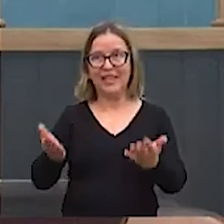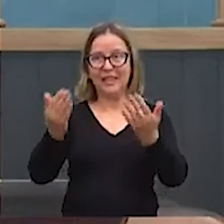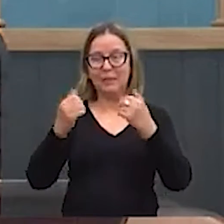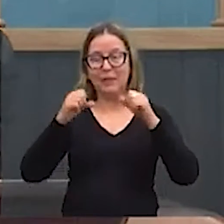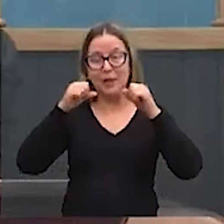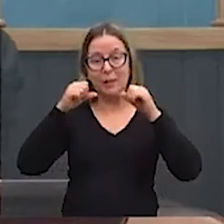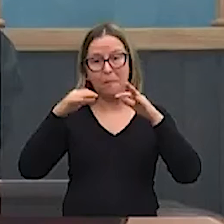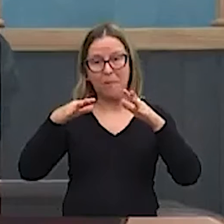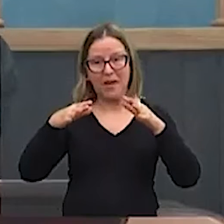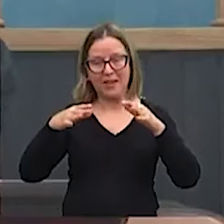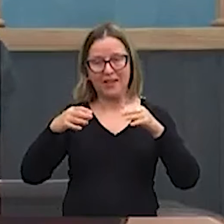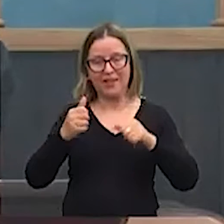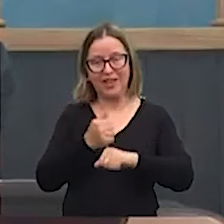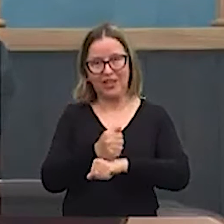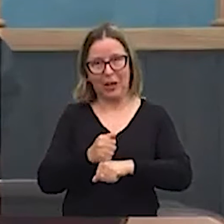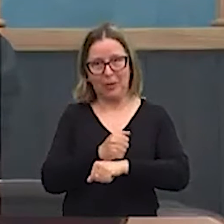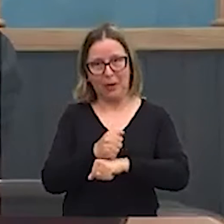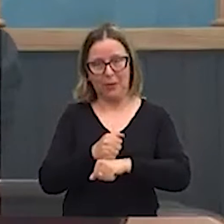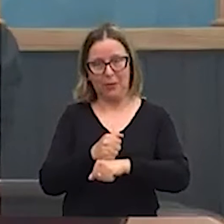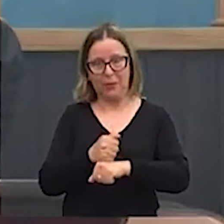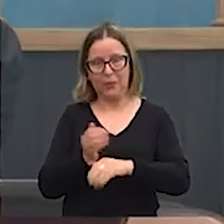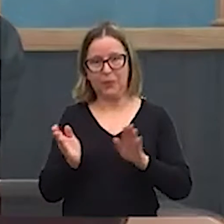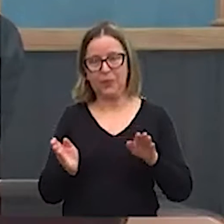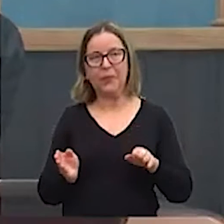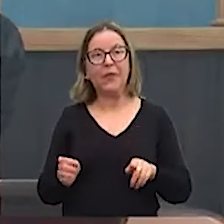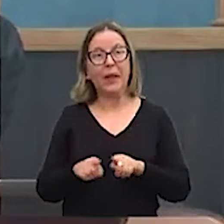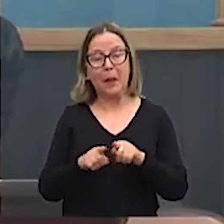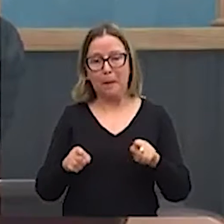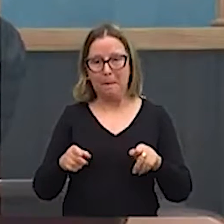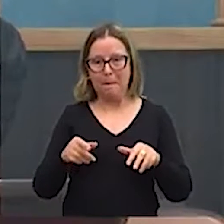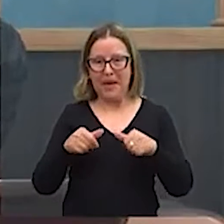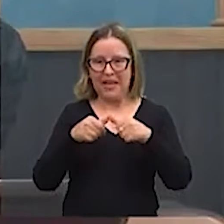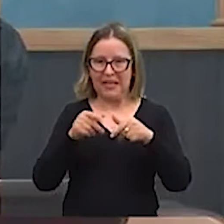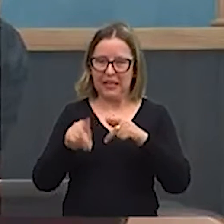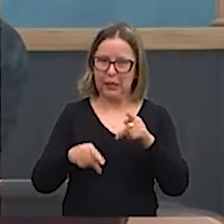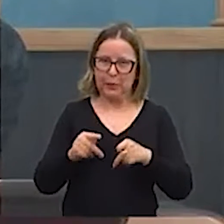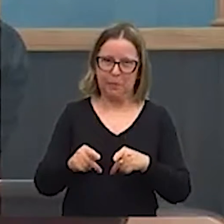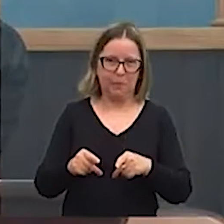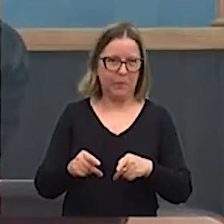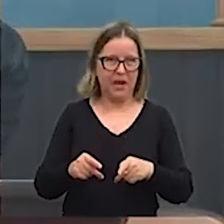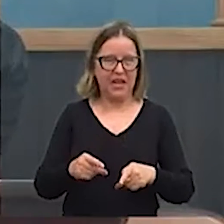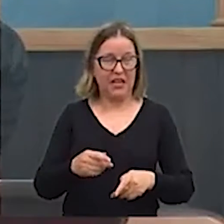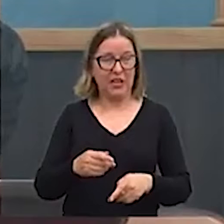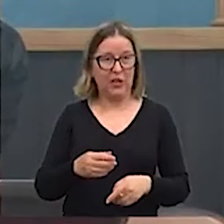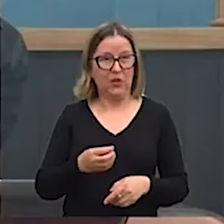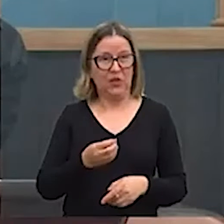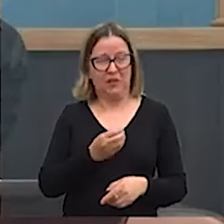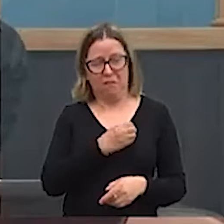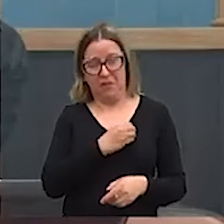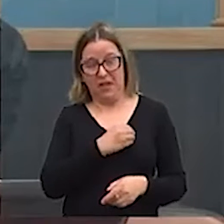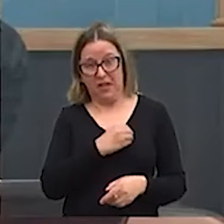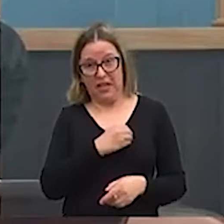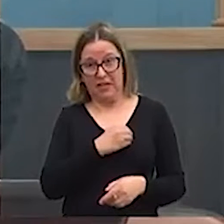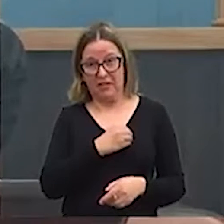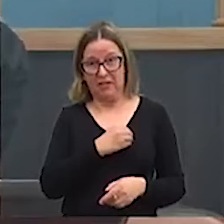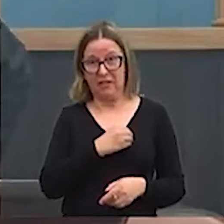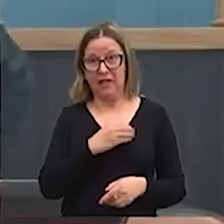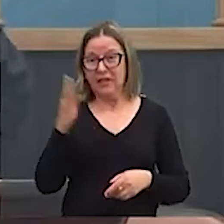Agora, estes aqui vão para o fogo eterno. Eles são malditos para o fogo eterno.